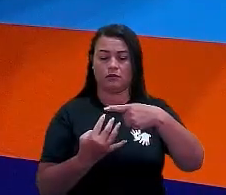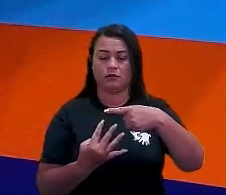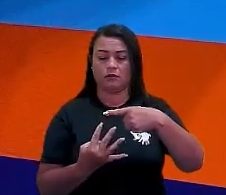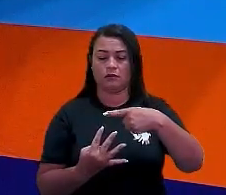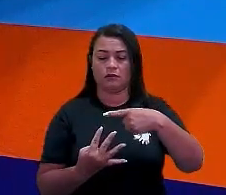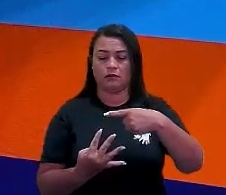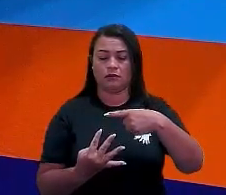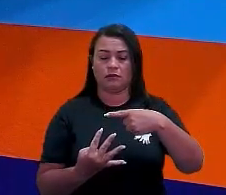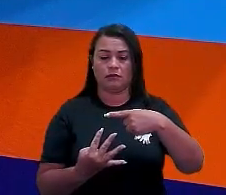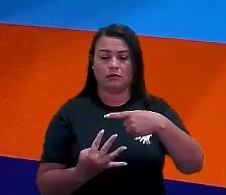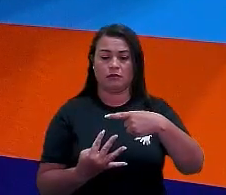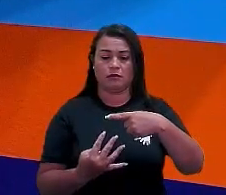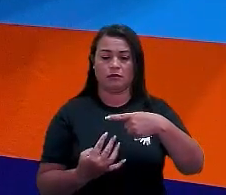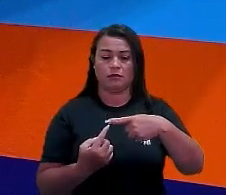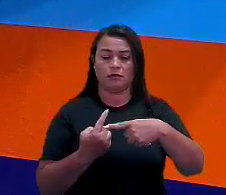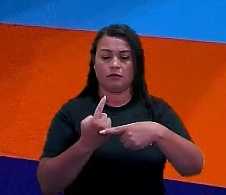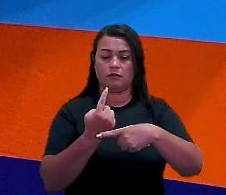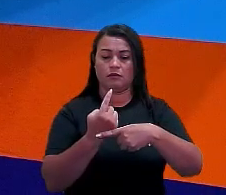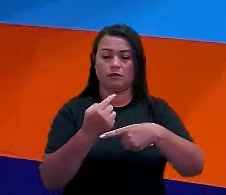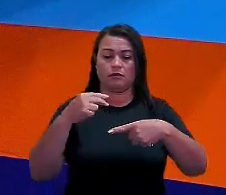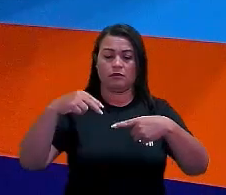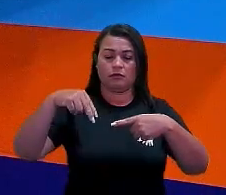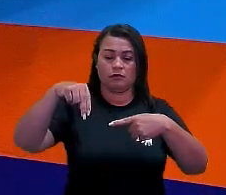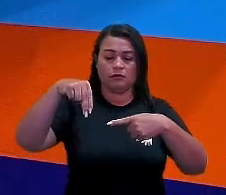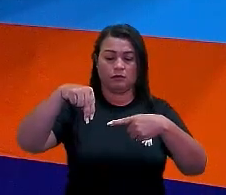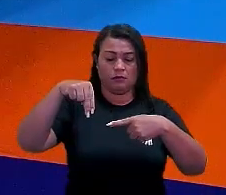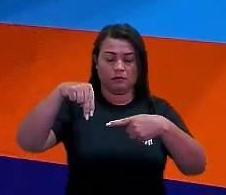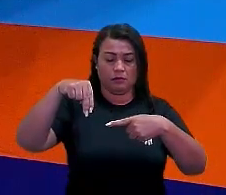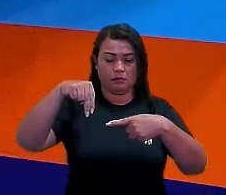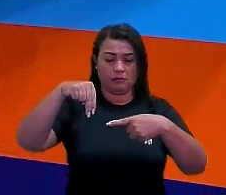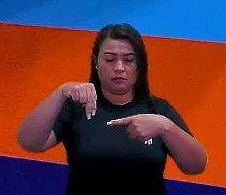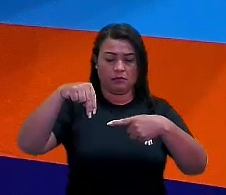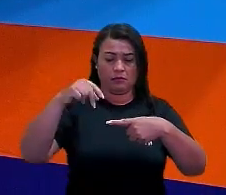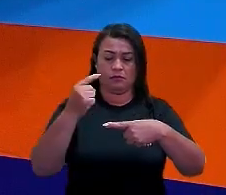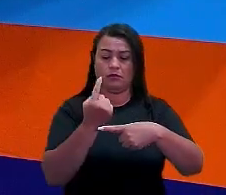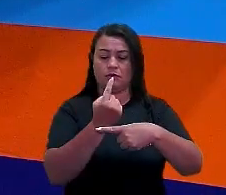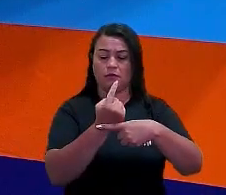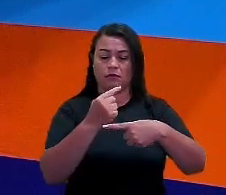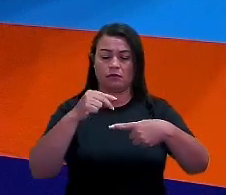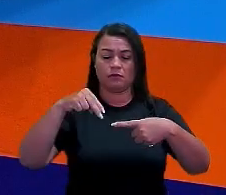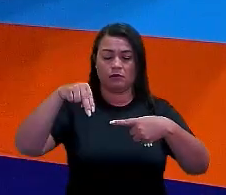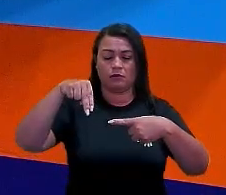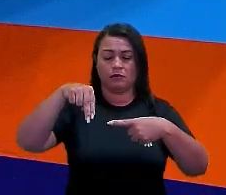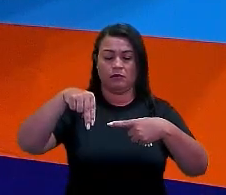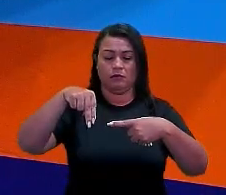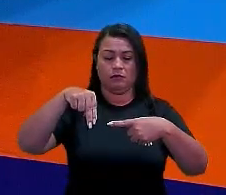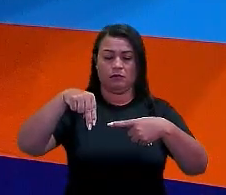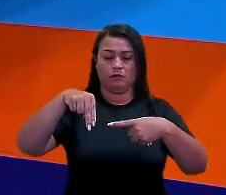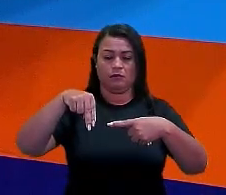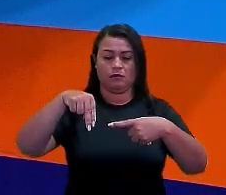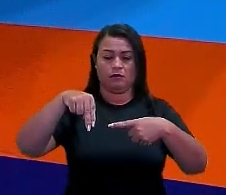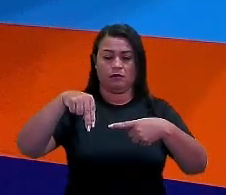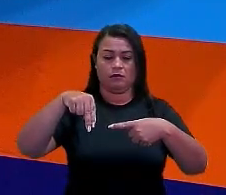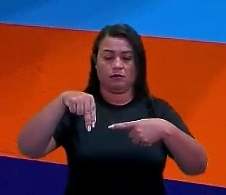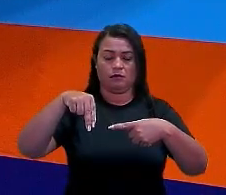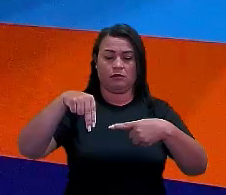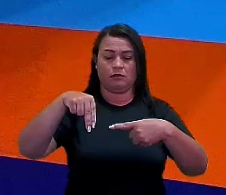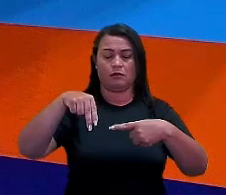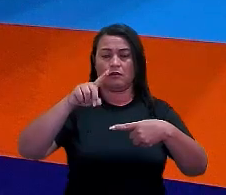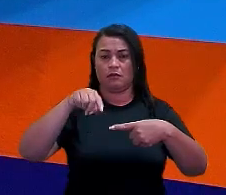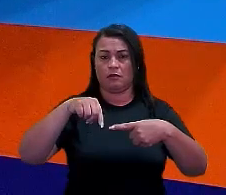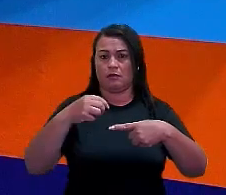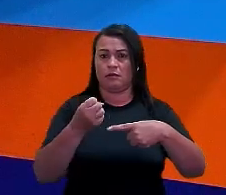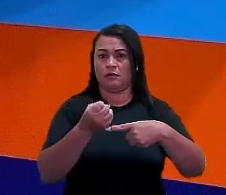1/4, tá? Que é um numerador, que eu vou chamar aqui em cima de numerador, que vai ficar a parte que